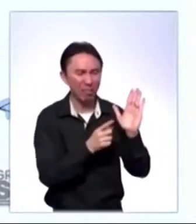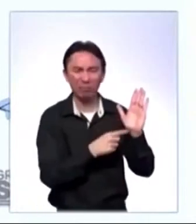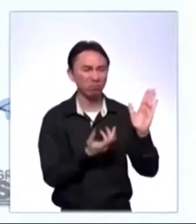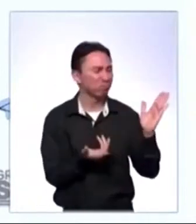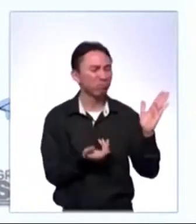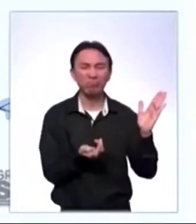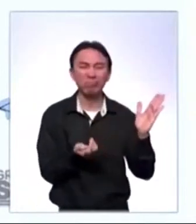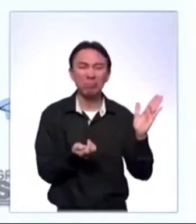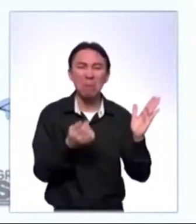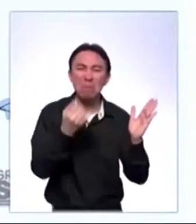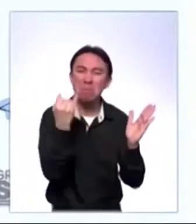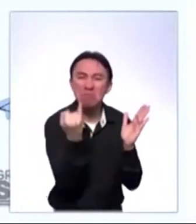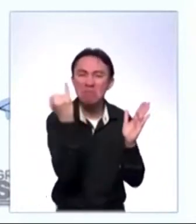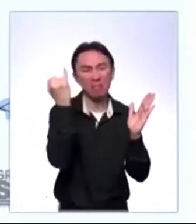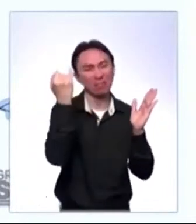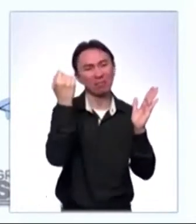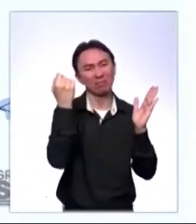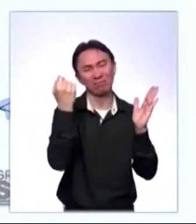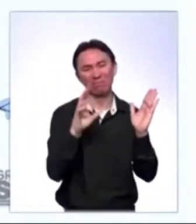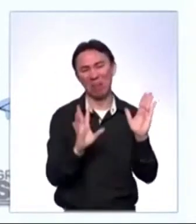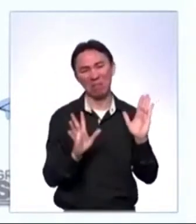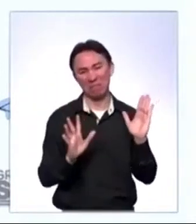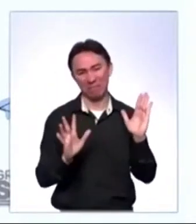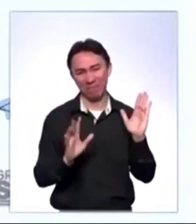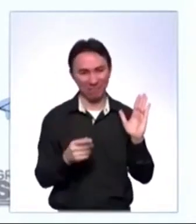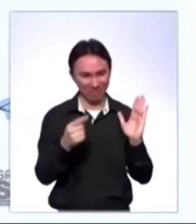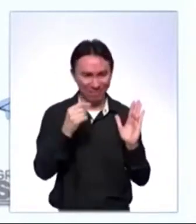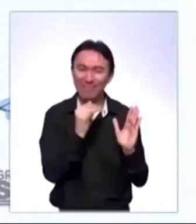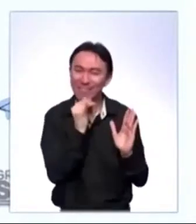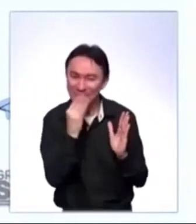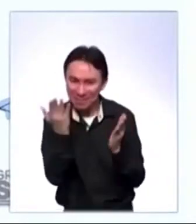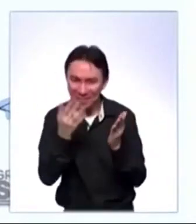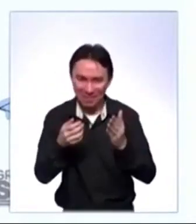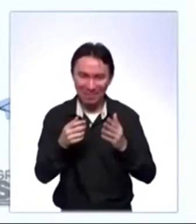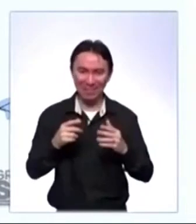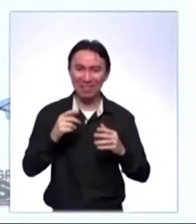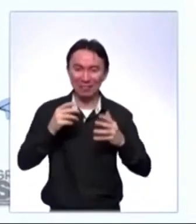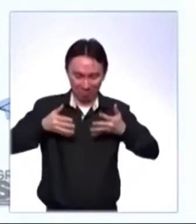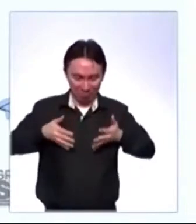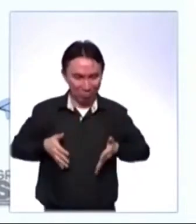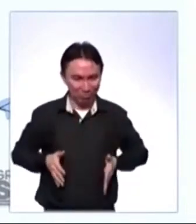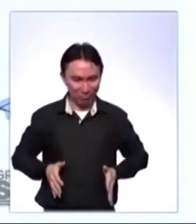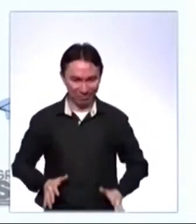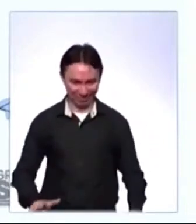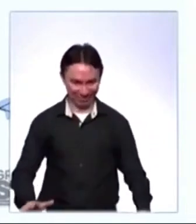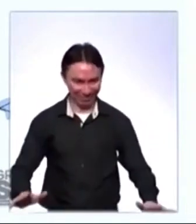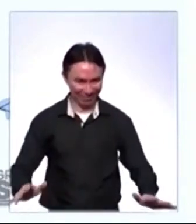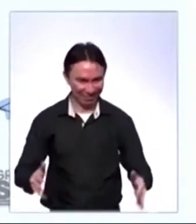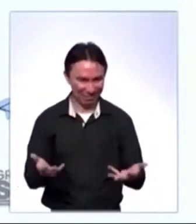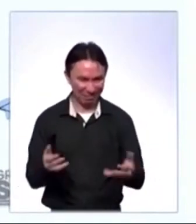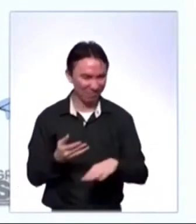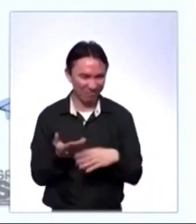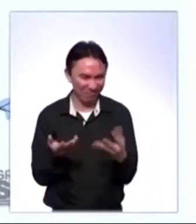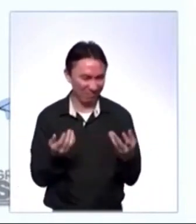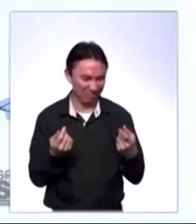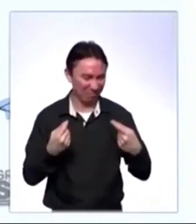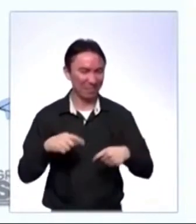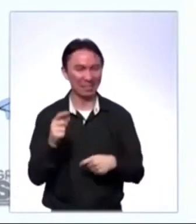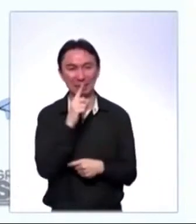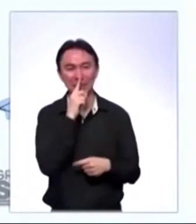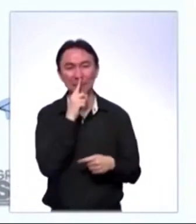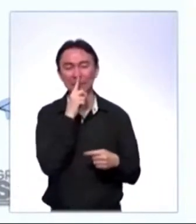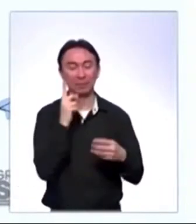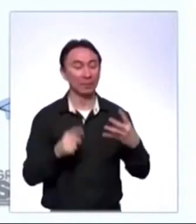né? Acabei de dar o exemplo da rubrica de vestido de noiva, que é fundamental para entender a peça. As duas músicas tocando ao mesmo tempo. Exigência, porque